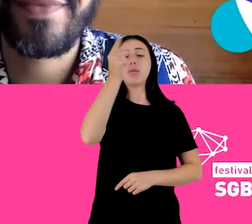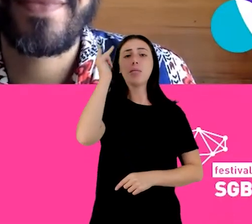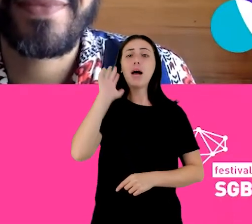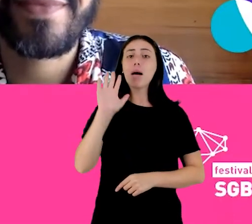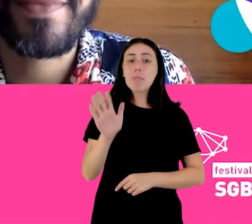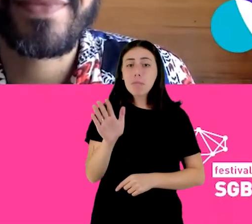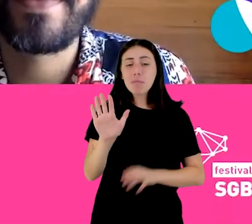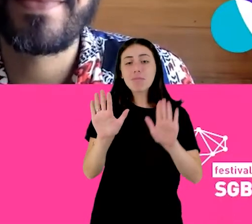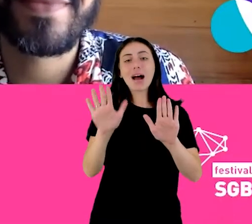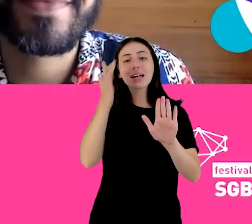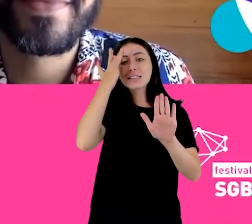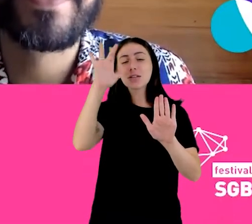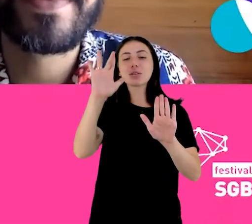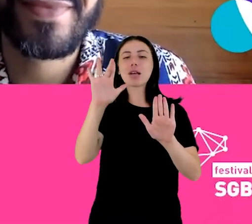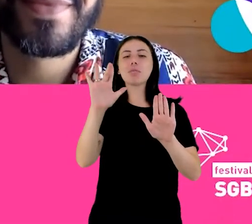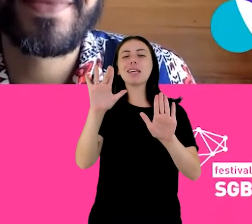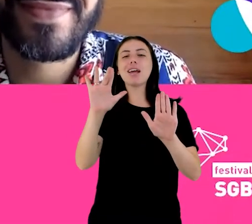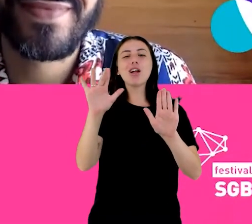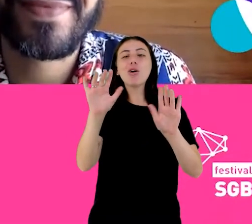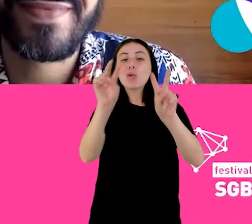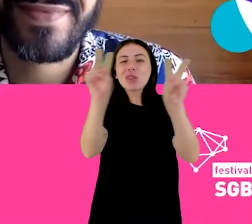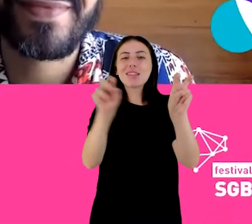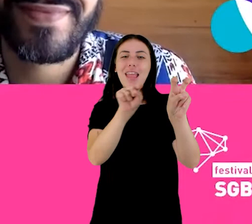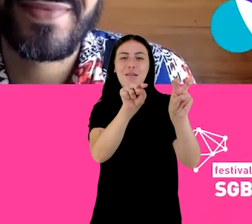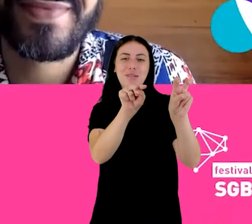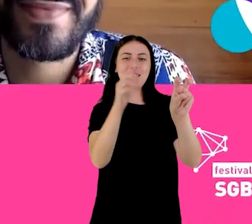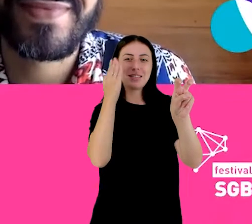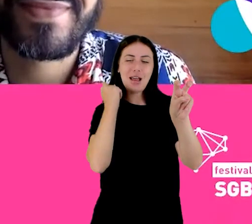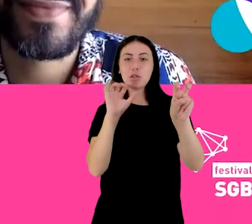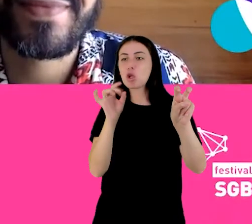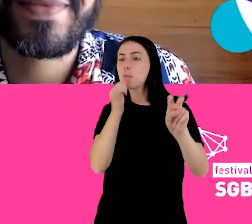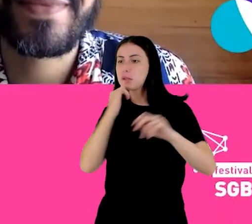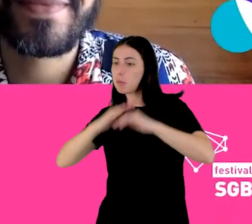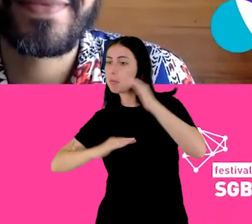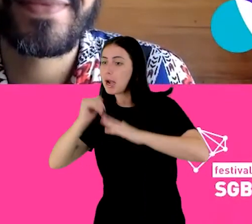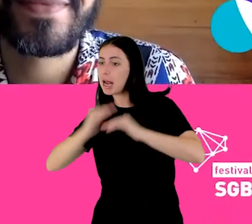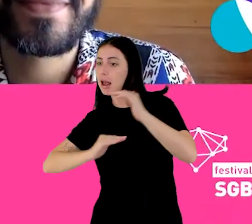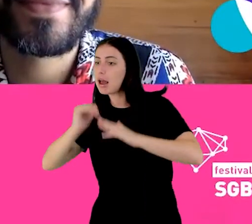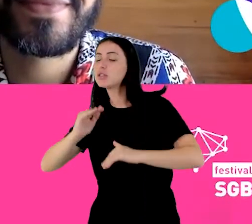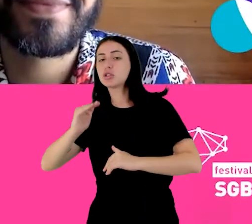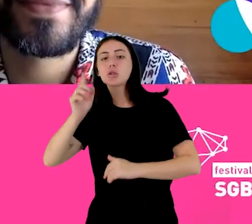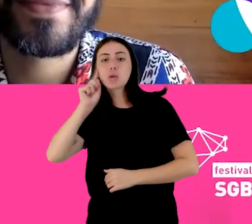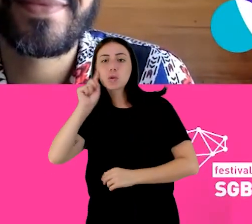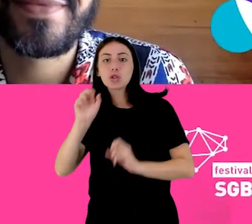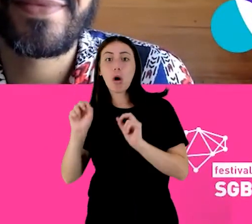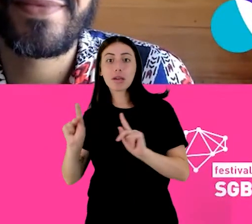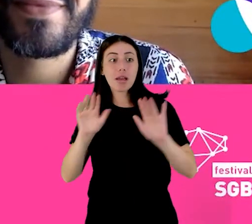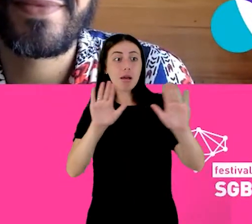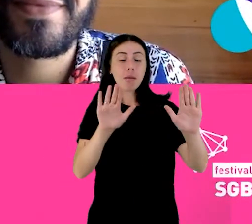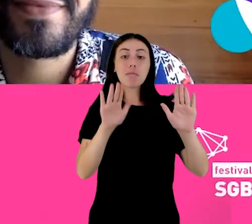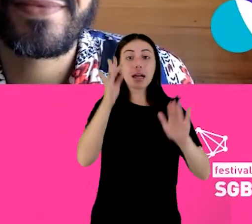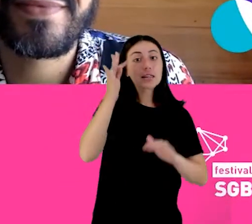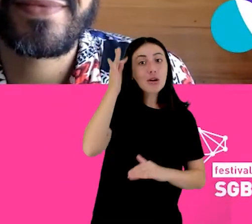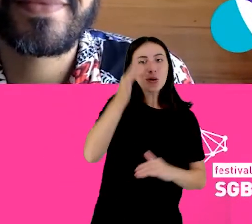gente faz isso há muito tempo, a gente não sabia, mas isso existe. Então, a Thaís é um exemplo, mas assim, tem muita gente que vem de